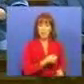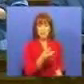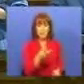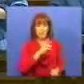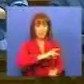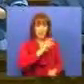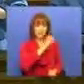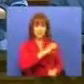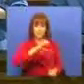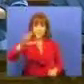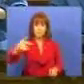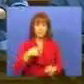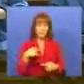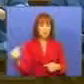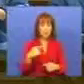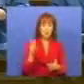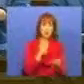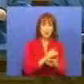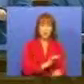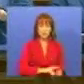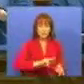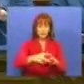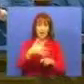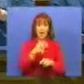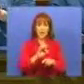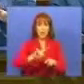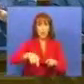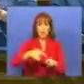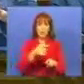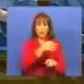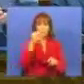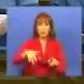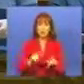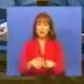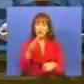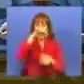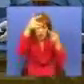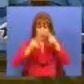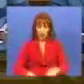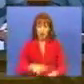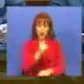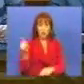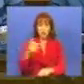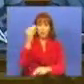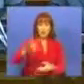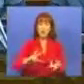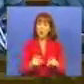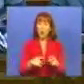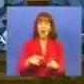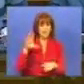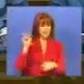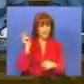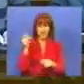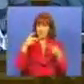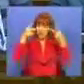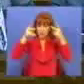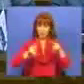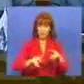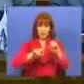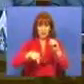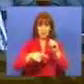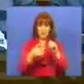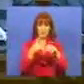ciclos, o insucesso escolar passa de 14% para 12%. Ou seja, em quase uma década descemos